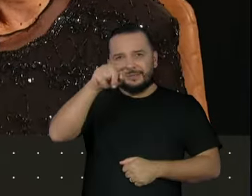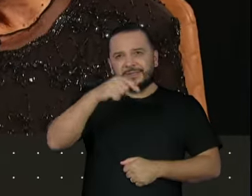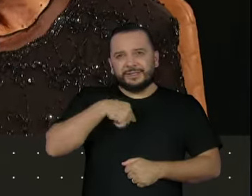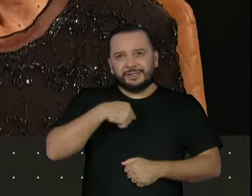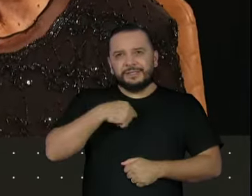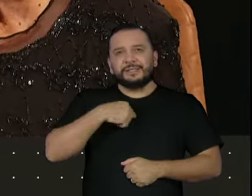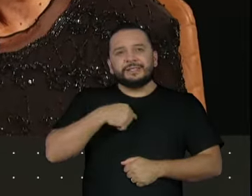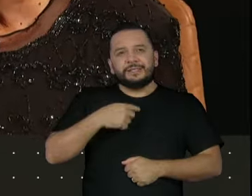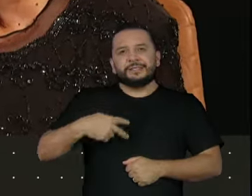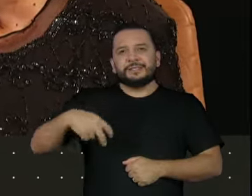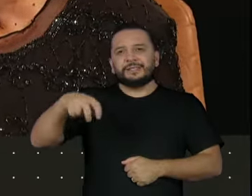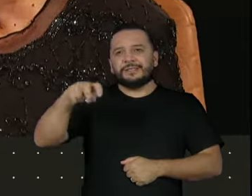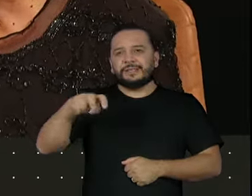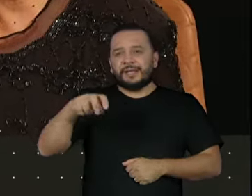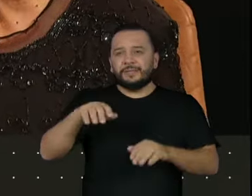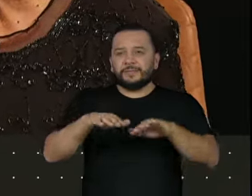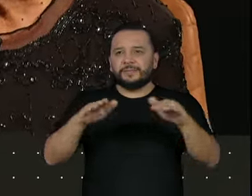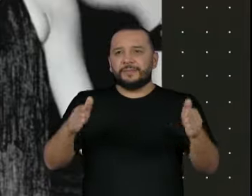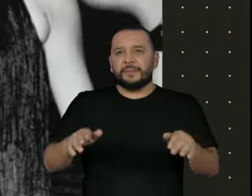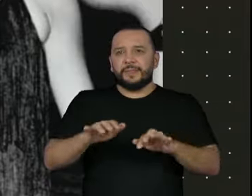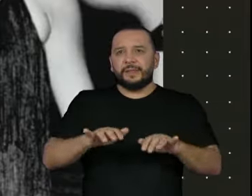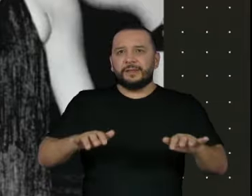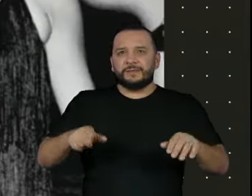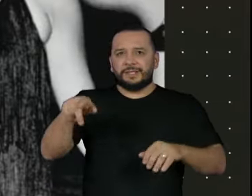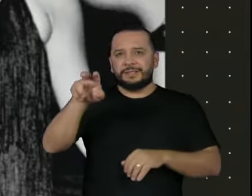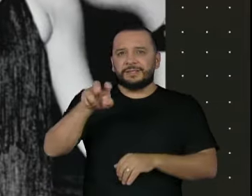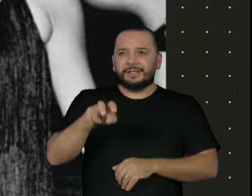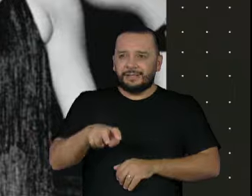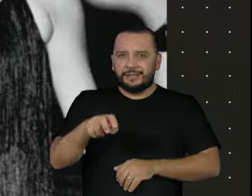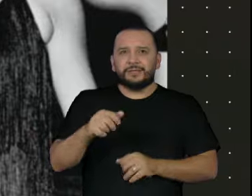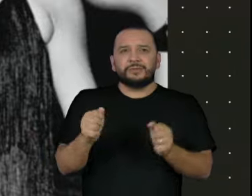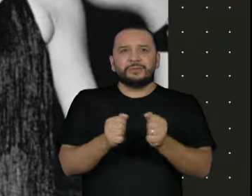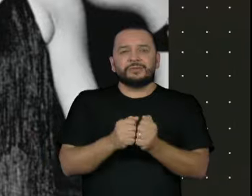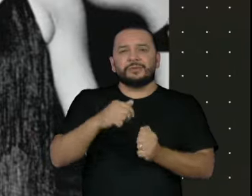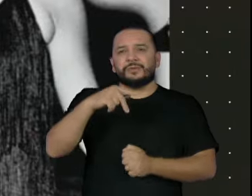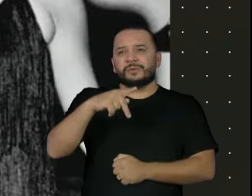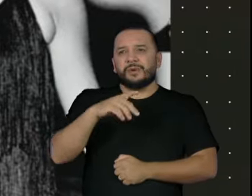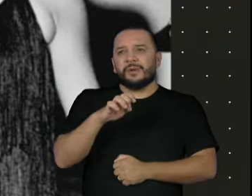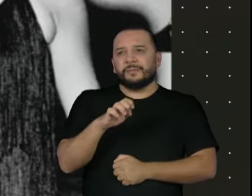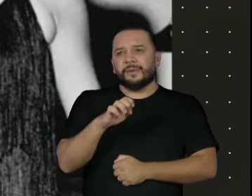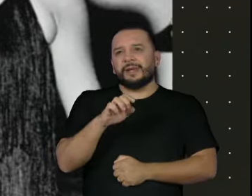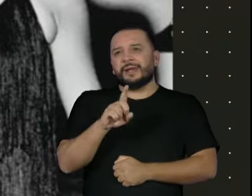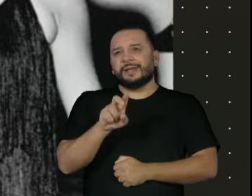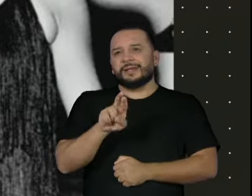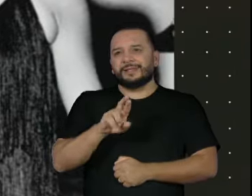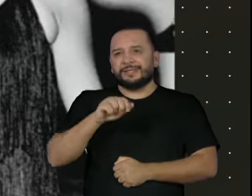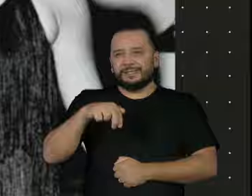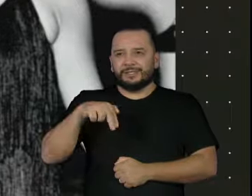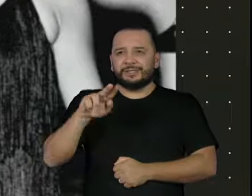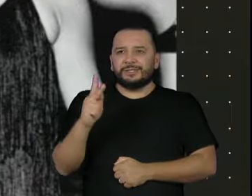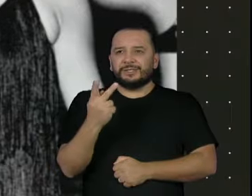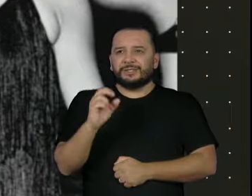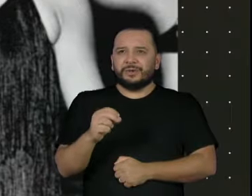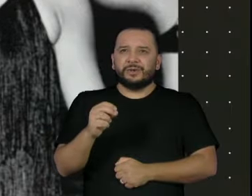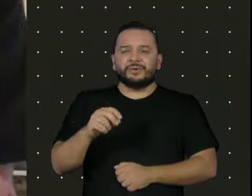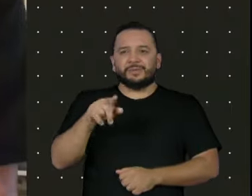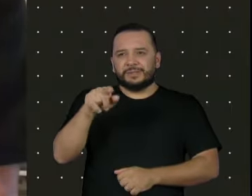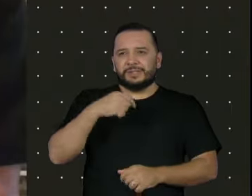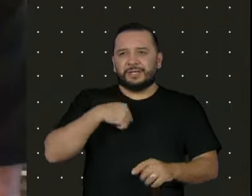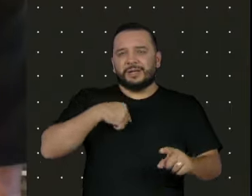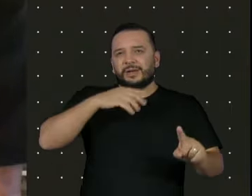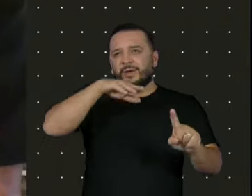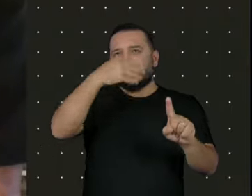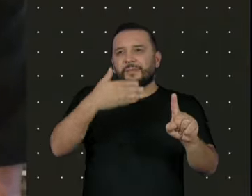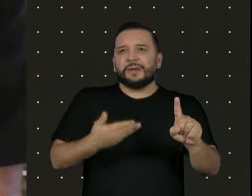piano, num Bechstein, e com o Pedrinho Marta acompanhando você, numa homenagem lindíssima que você